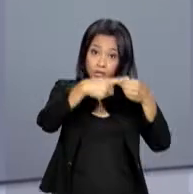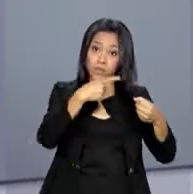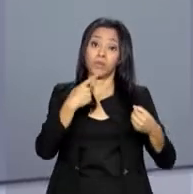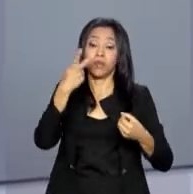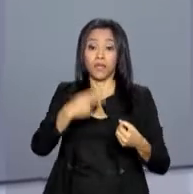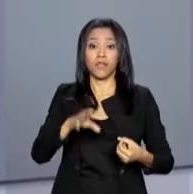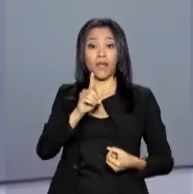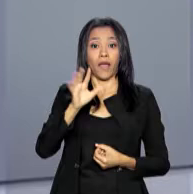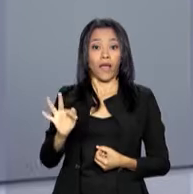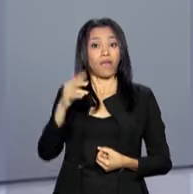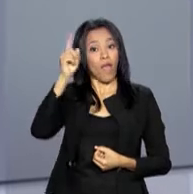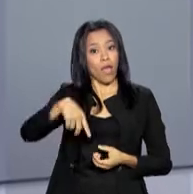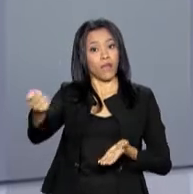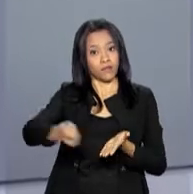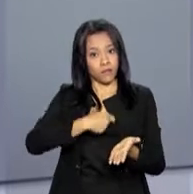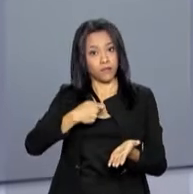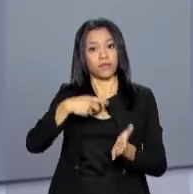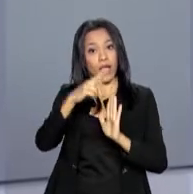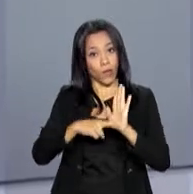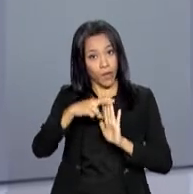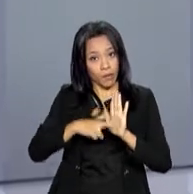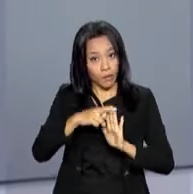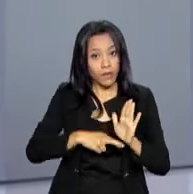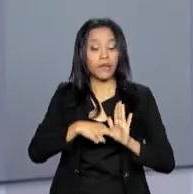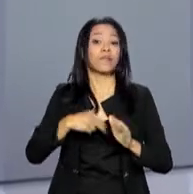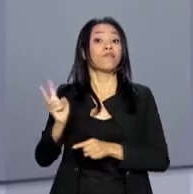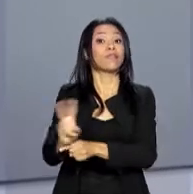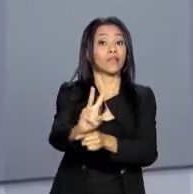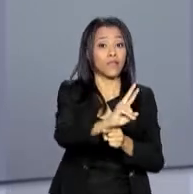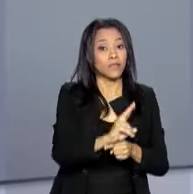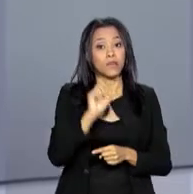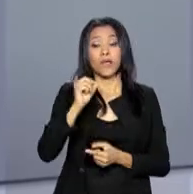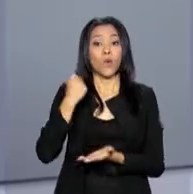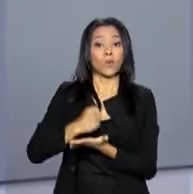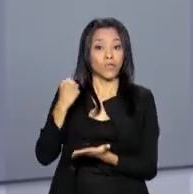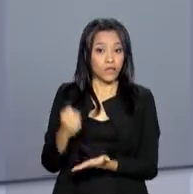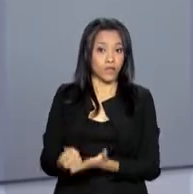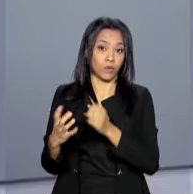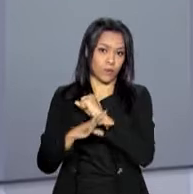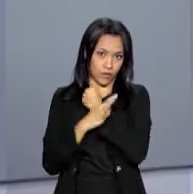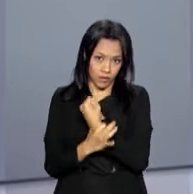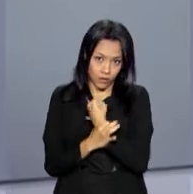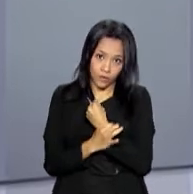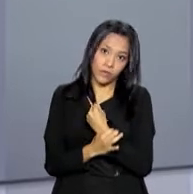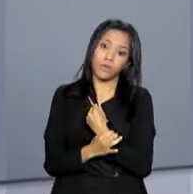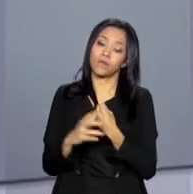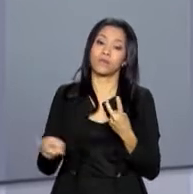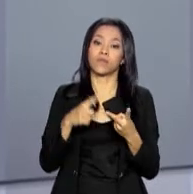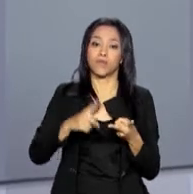regulamentar e fiscalizar esse serviço entre as regras estão a contratação de seguro de acidentes pessoais a passageiros